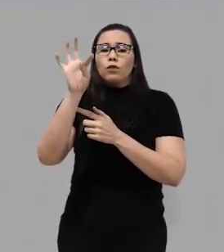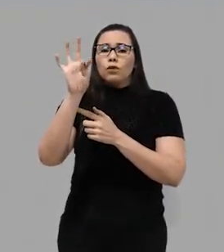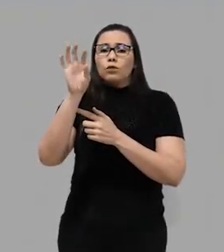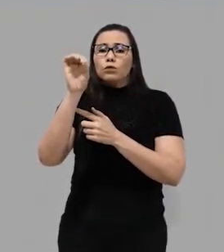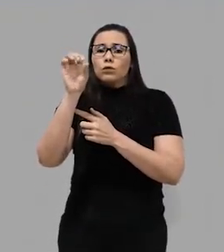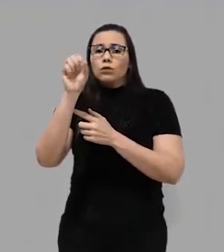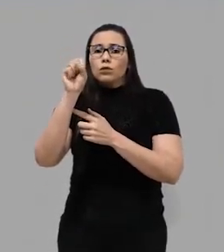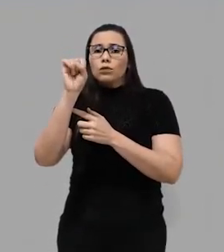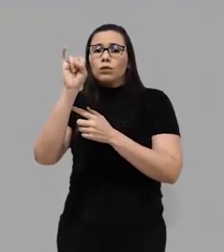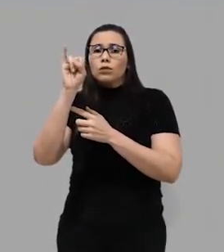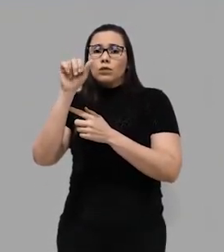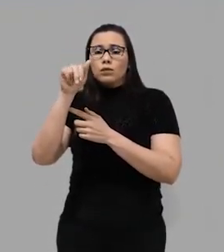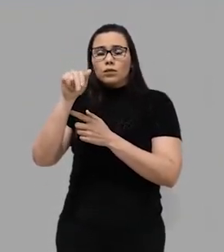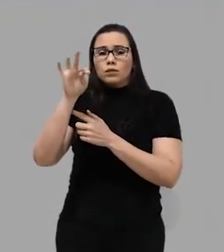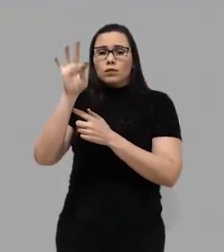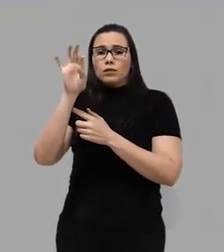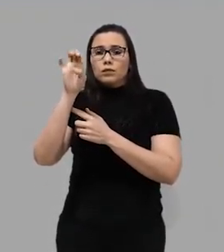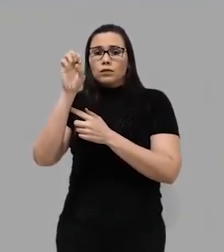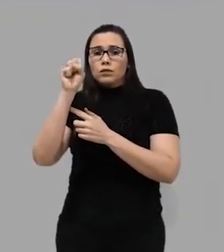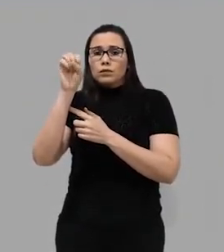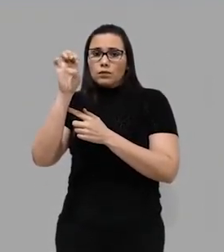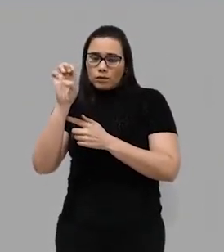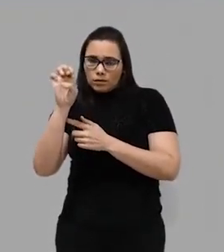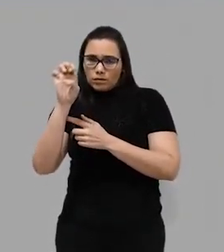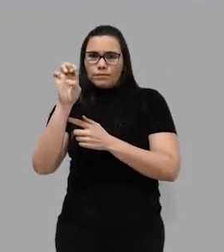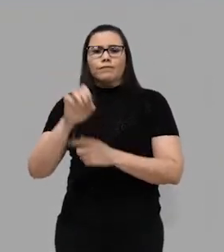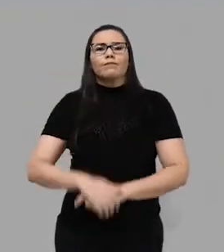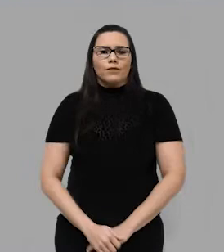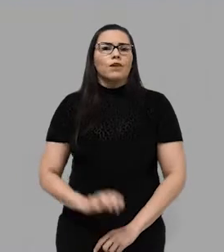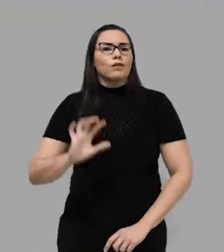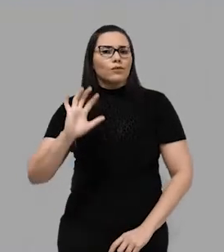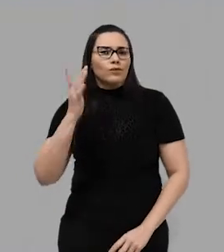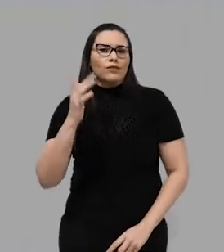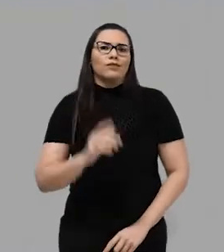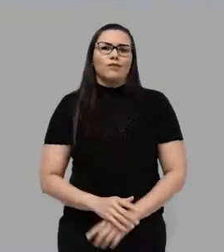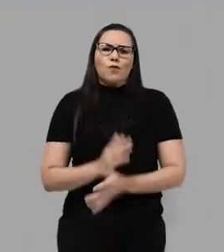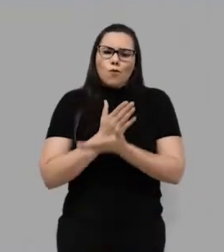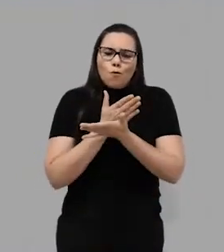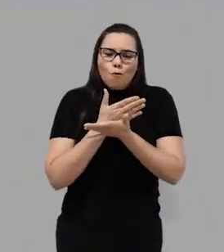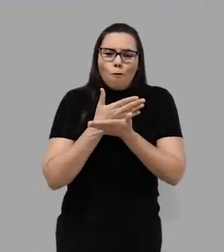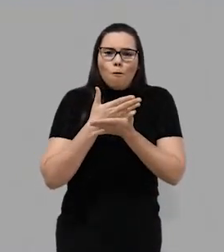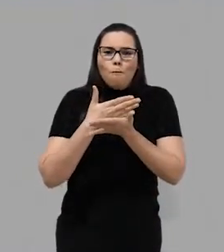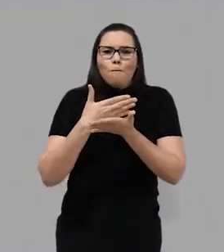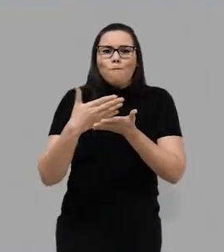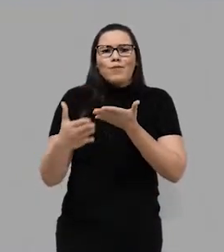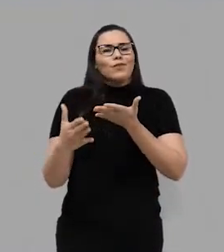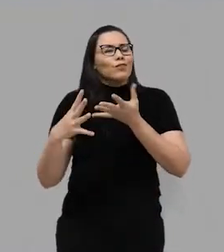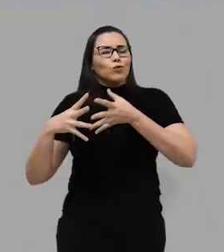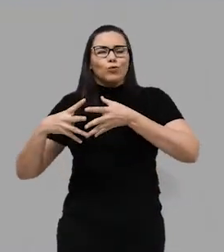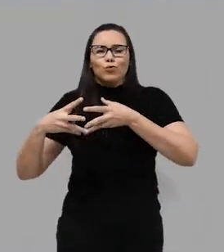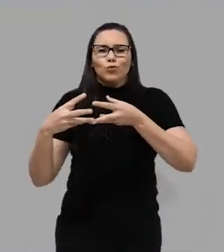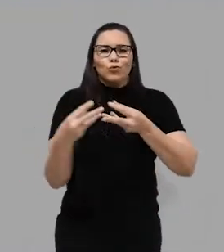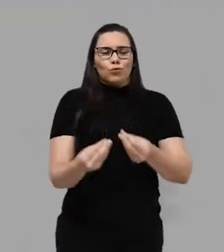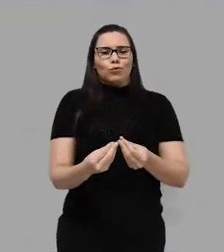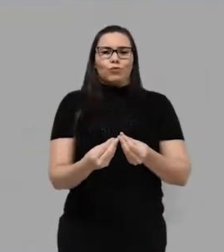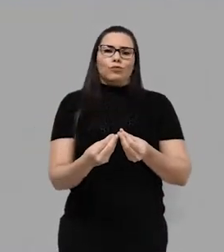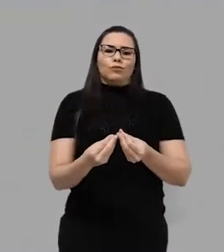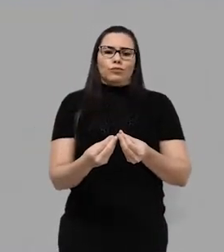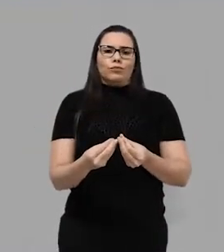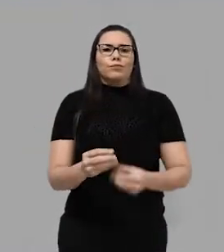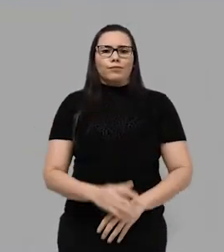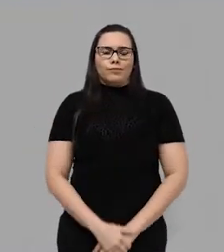Sol ela vai ser absorvida. É aí que nós vamos ter a porta de entrada da energia solar nas